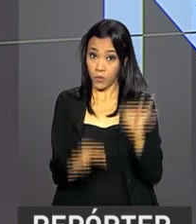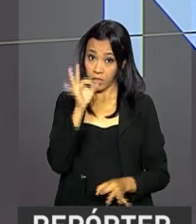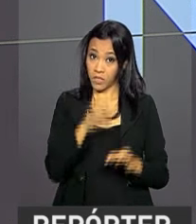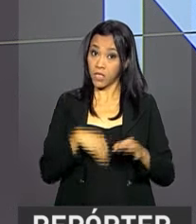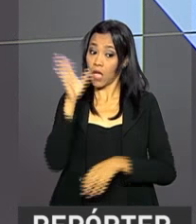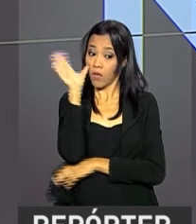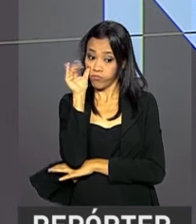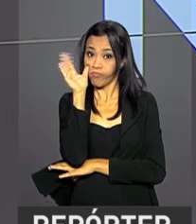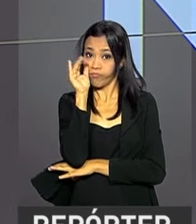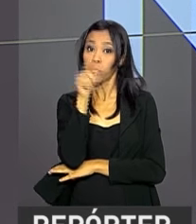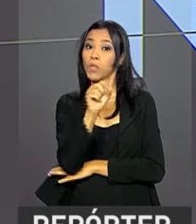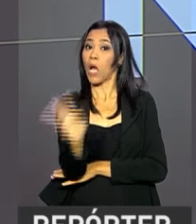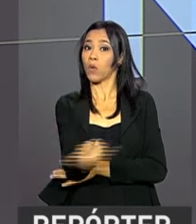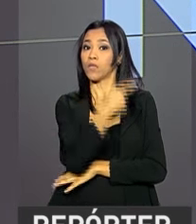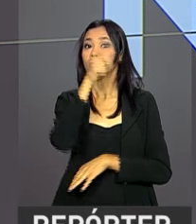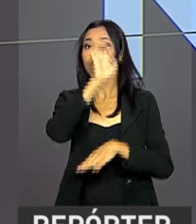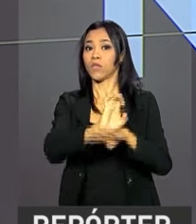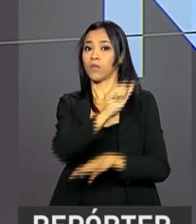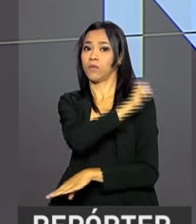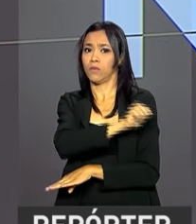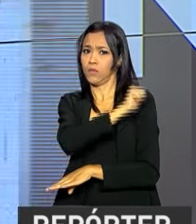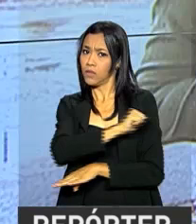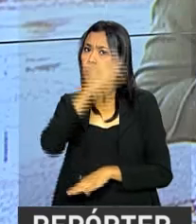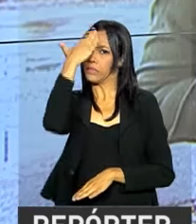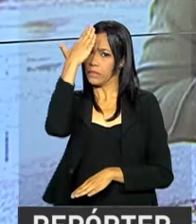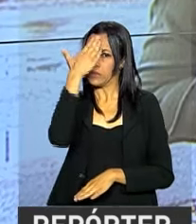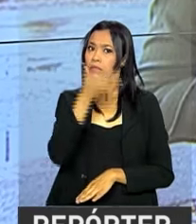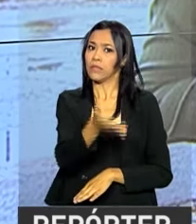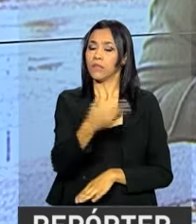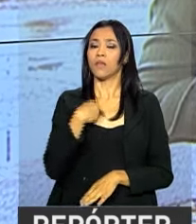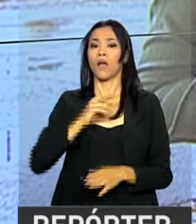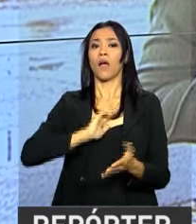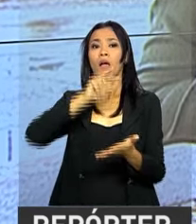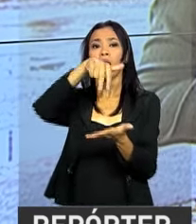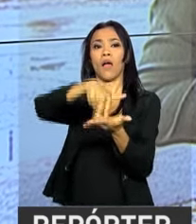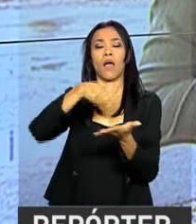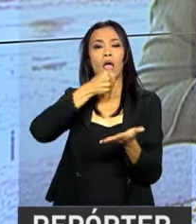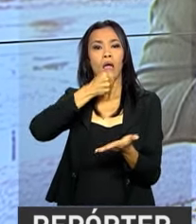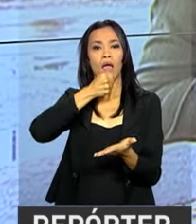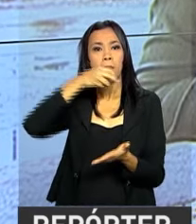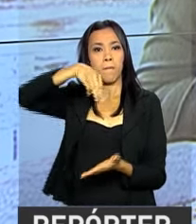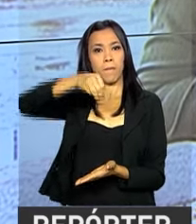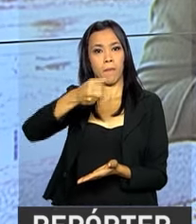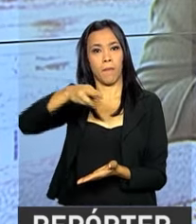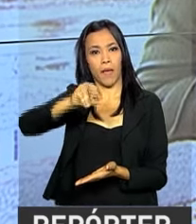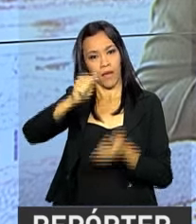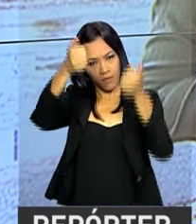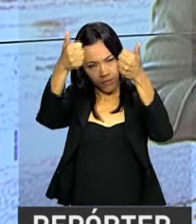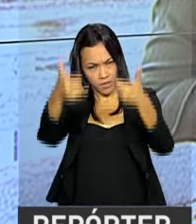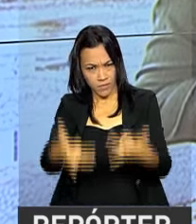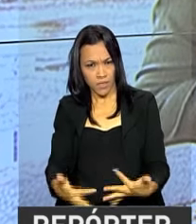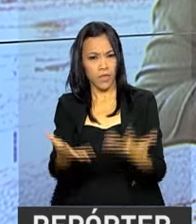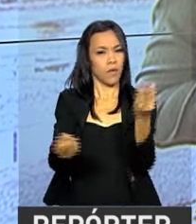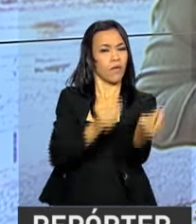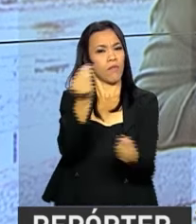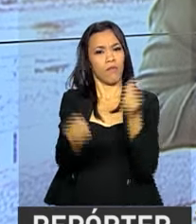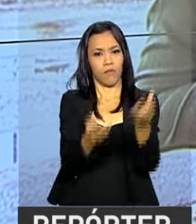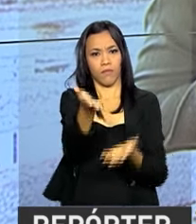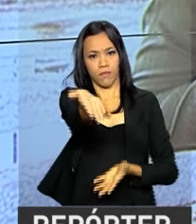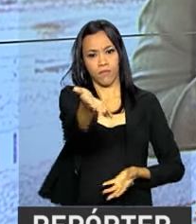essa situação no Rio de Janeiro. A repórter Mara Quinup está na sede do Ministério em Brasília e traz os detalhes pra gente. Oi, Mara, bom dia para